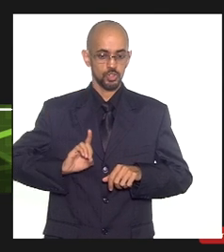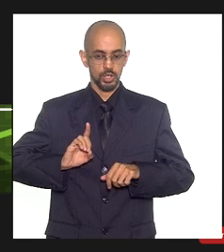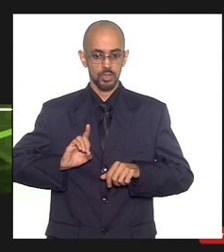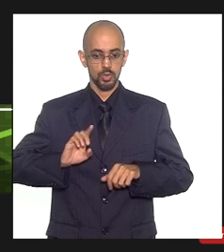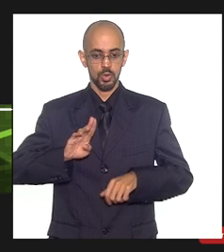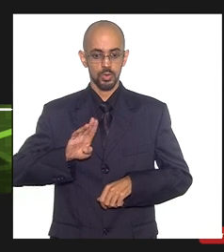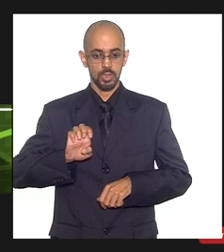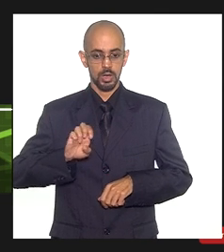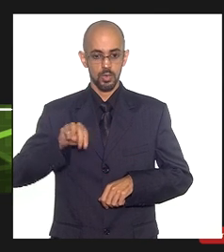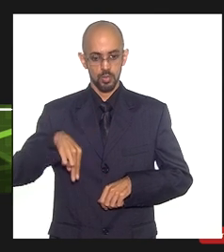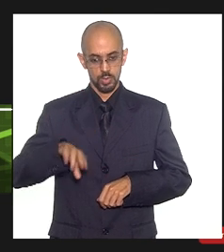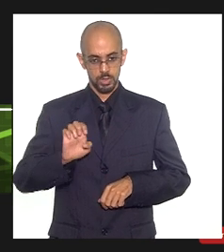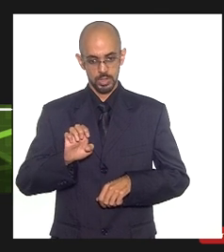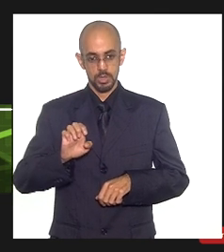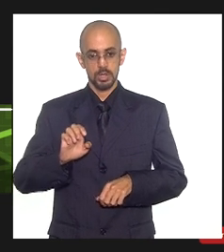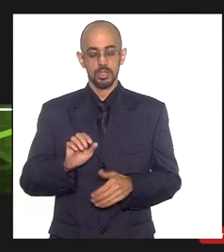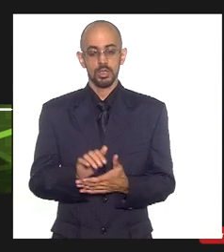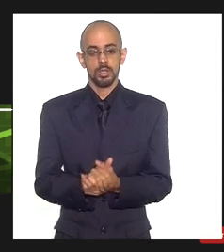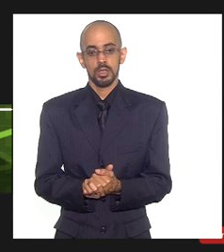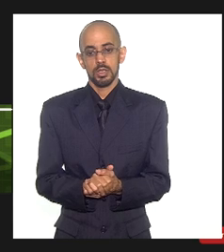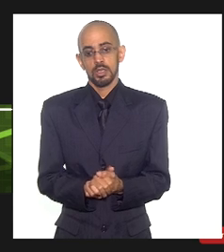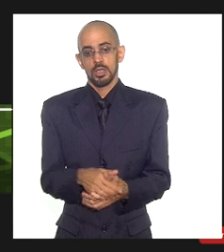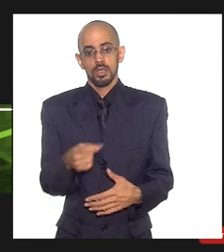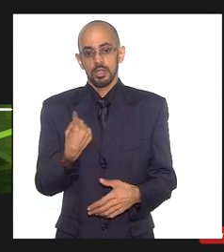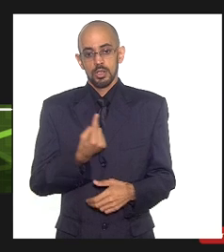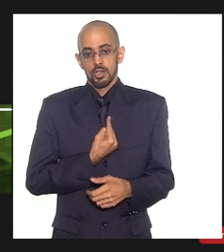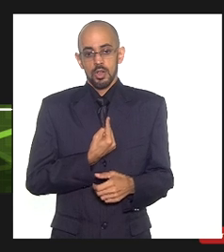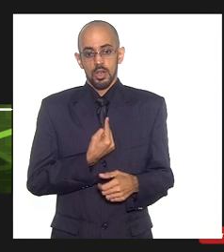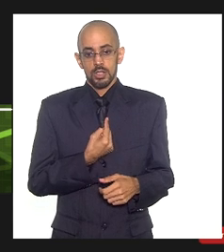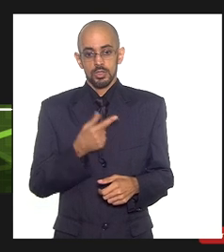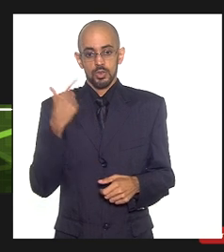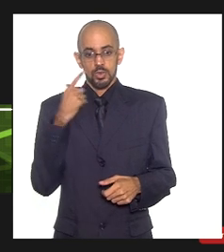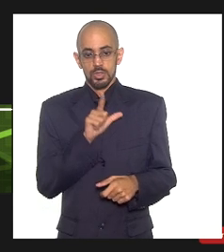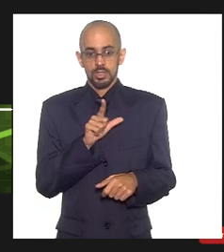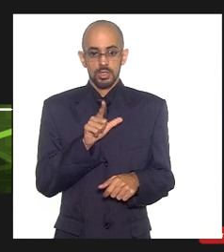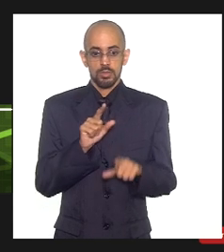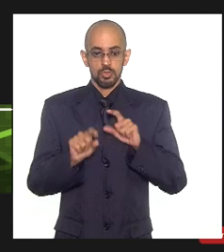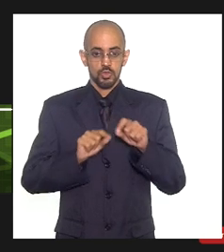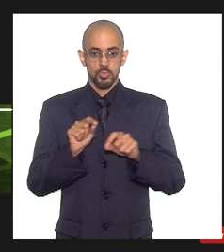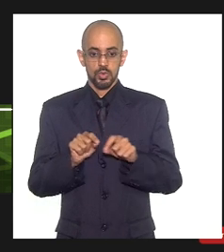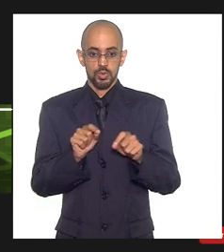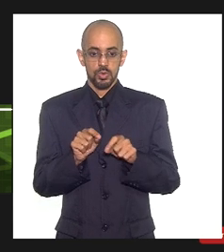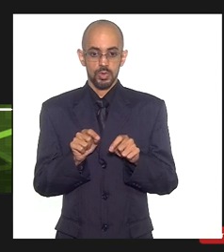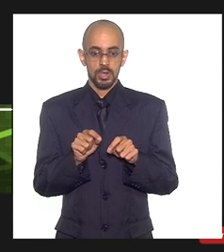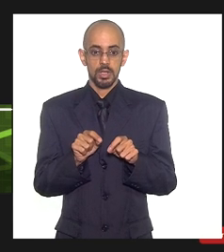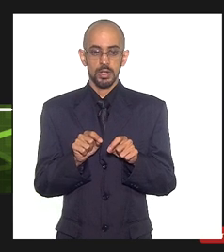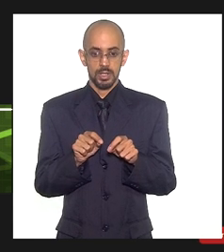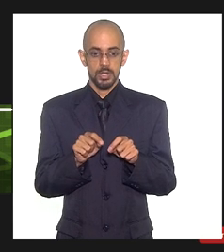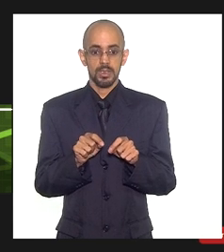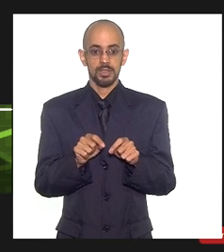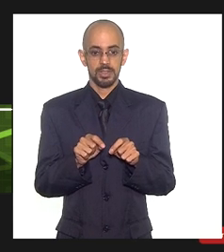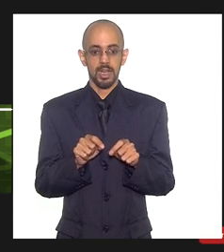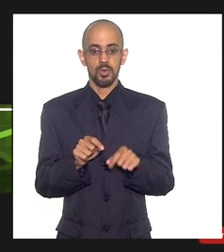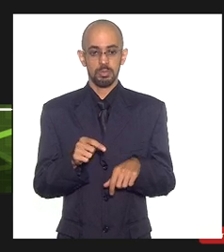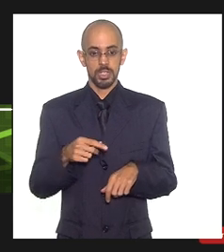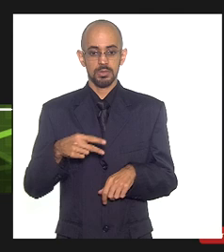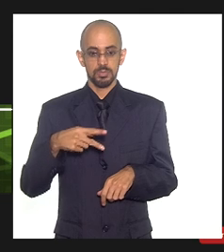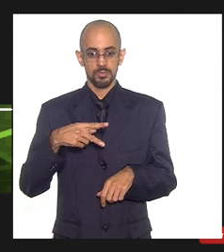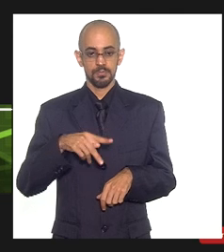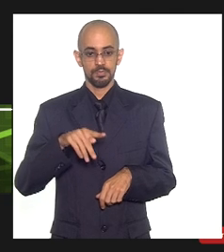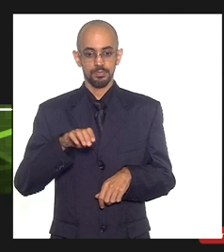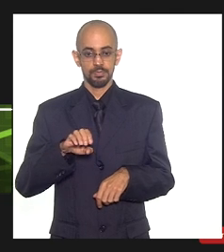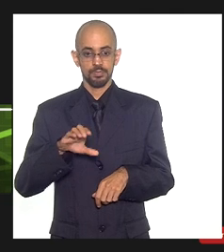que a gente tinha aqui no Rio durante muito tempo e a gente inclusive em 2017 nessa luta pela aprovação da PEC que à